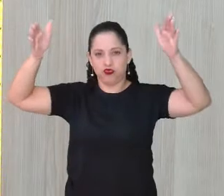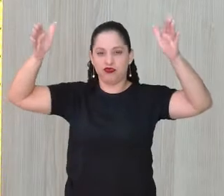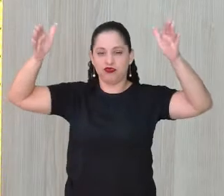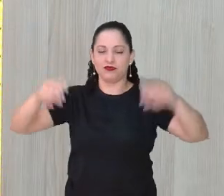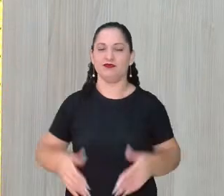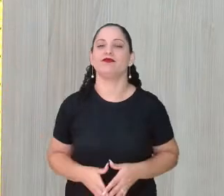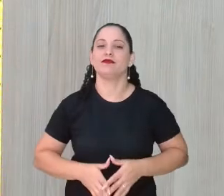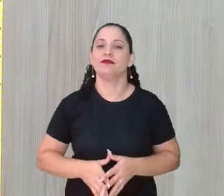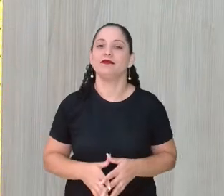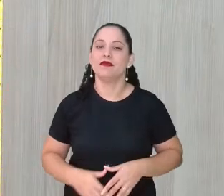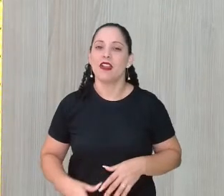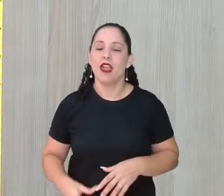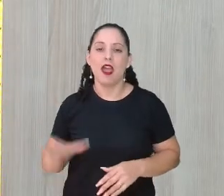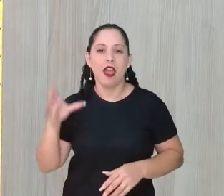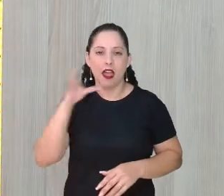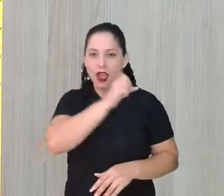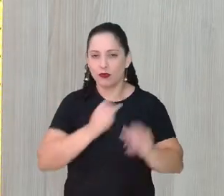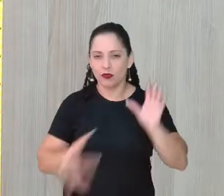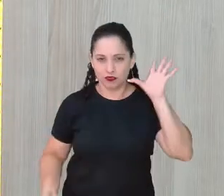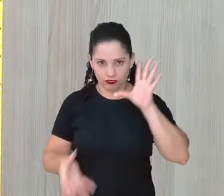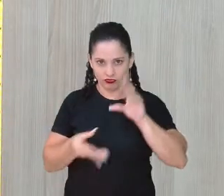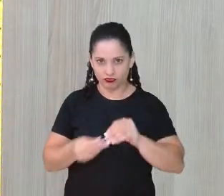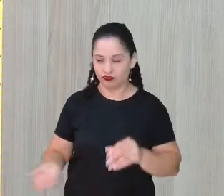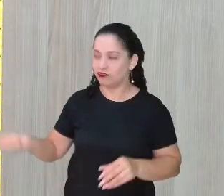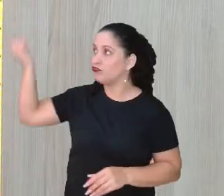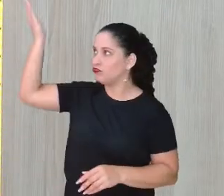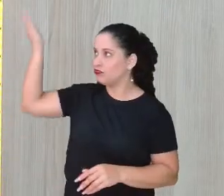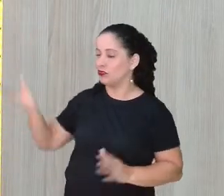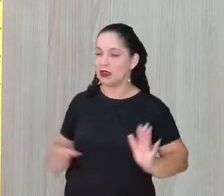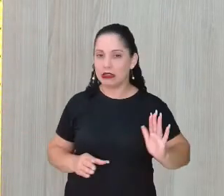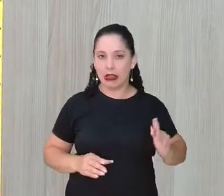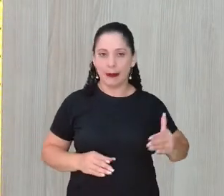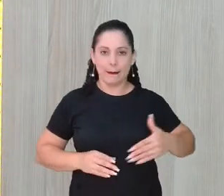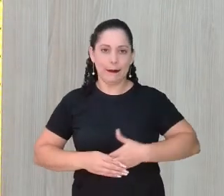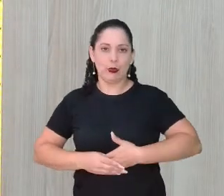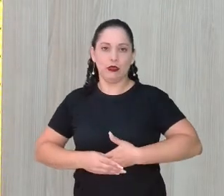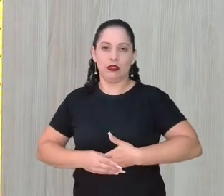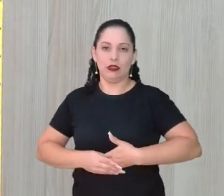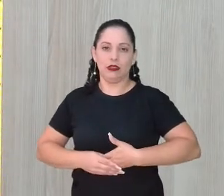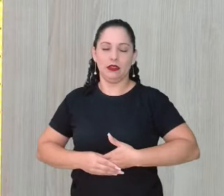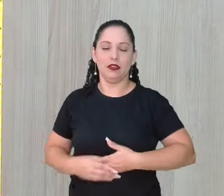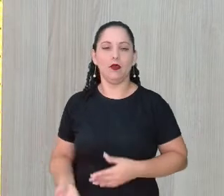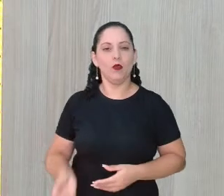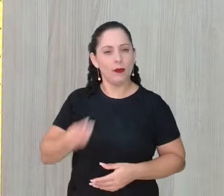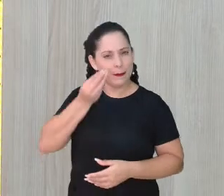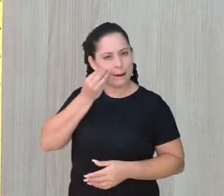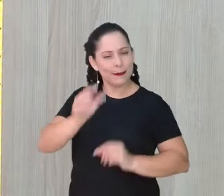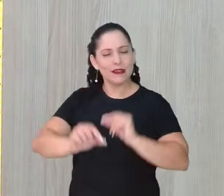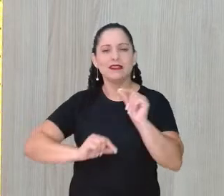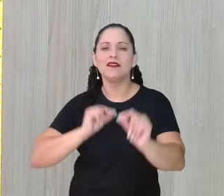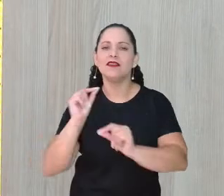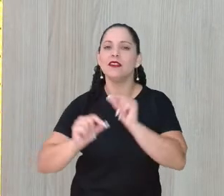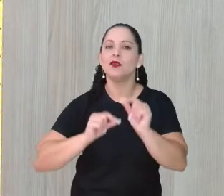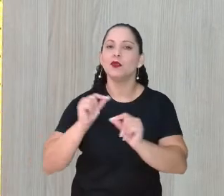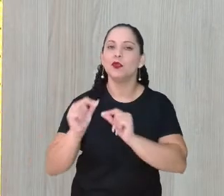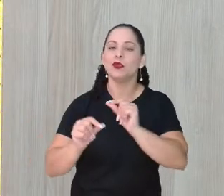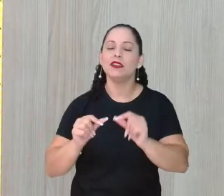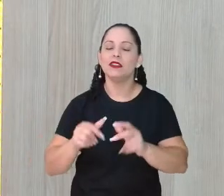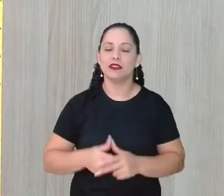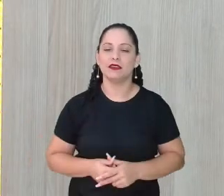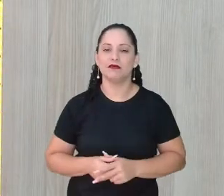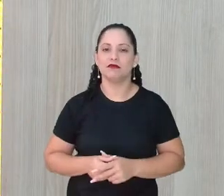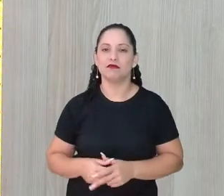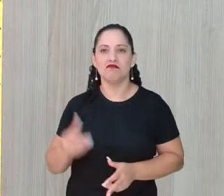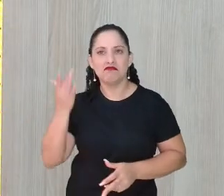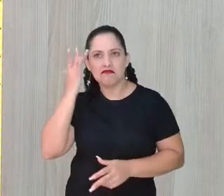um comentário rapidinho a respeito da figura do Napoleão, que a gente vai observar é o seguinte, né? Eu